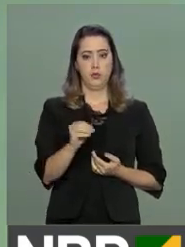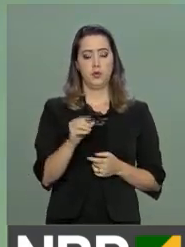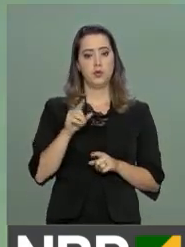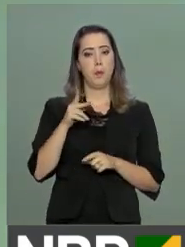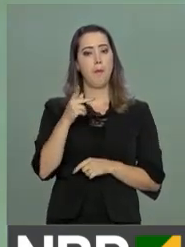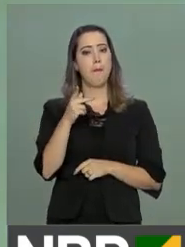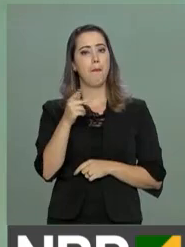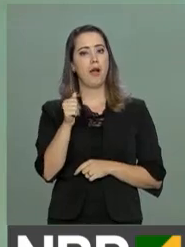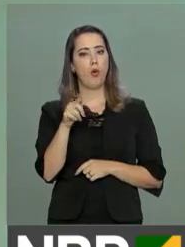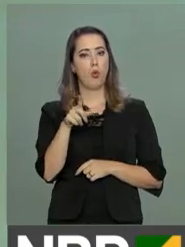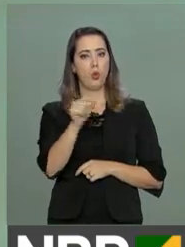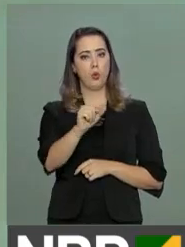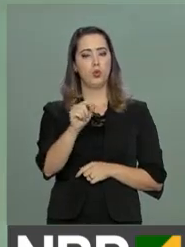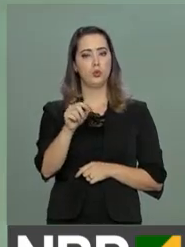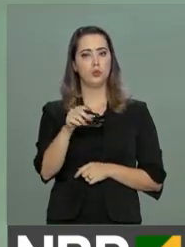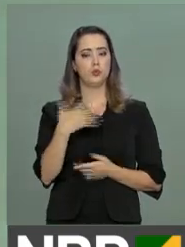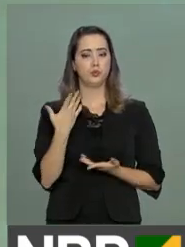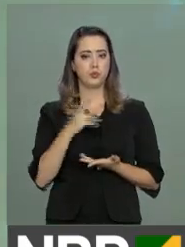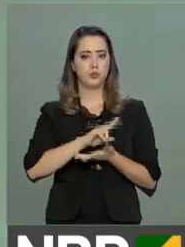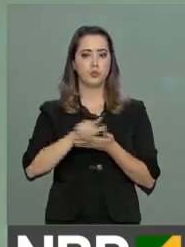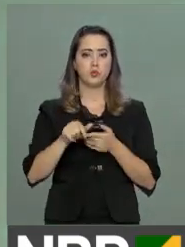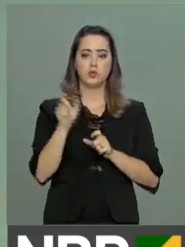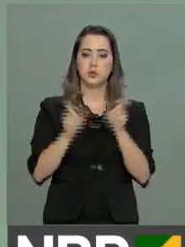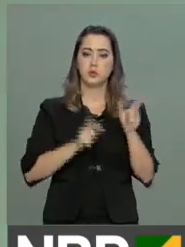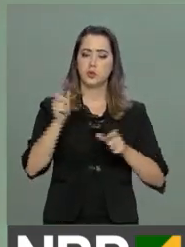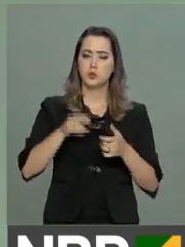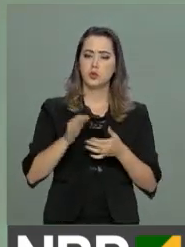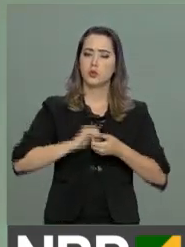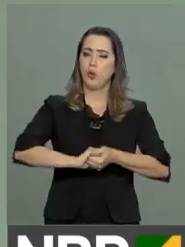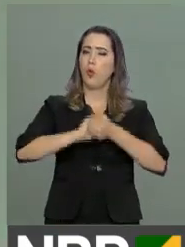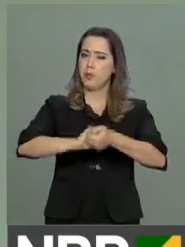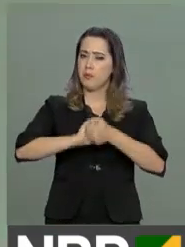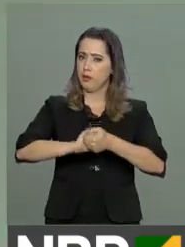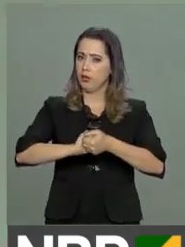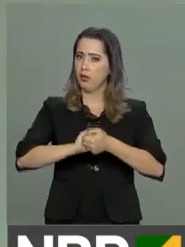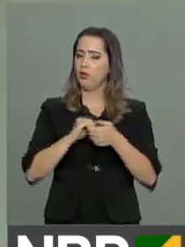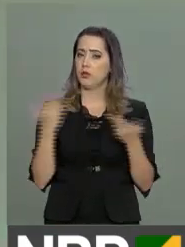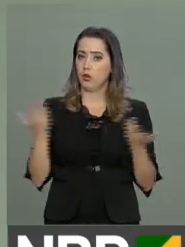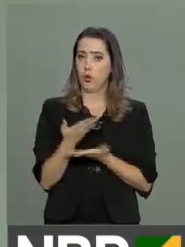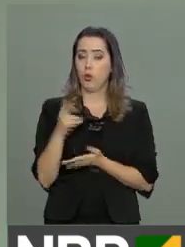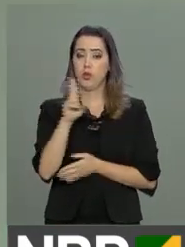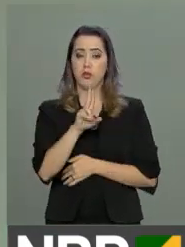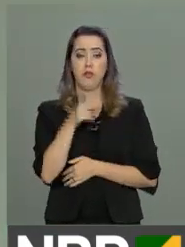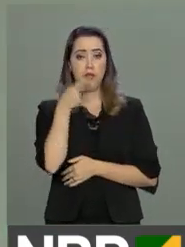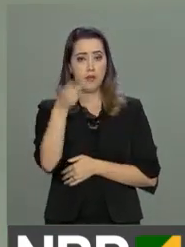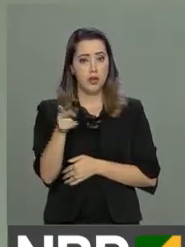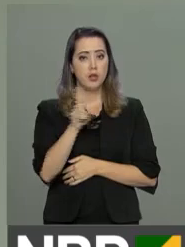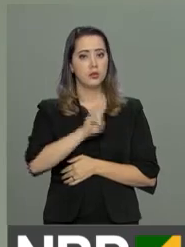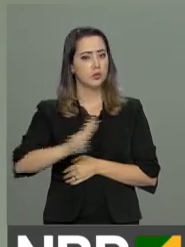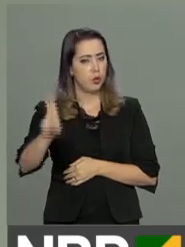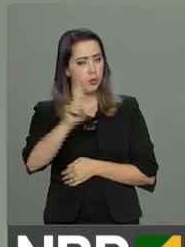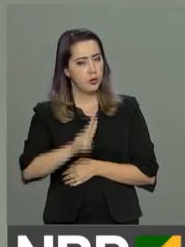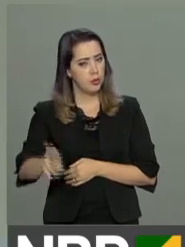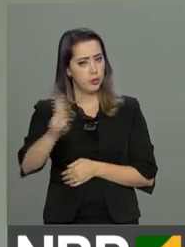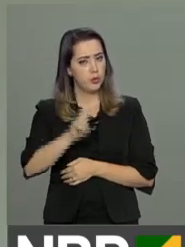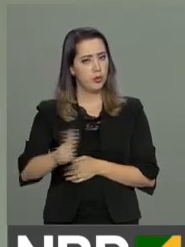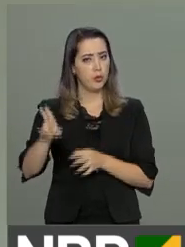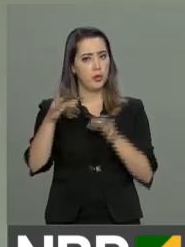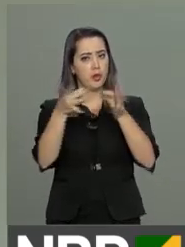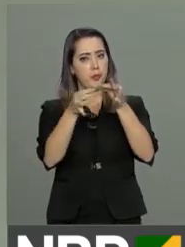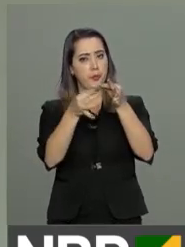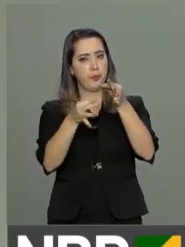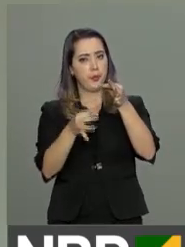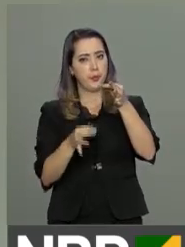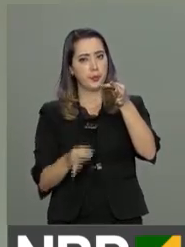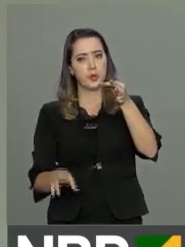Paulo Antunes, o João Henrique de Almeida Souza, o Glauco José Corte, o